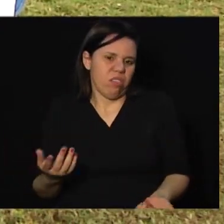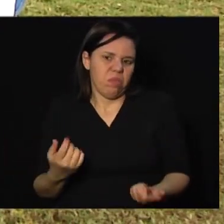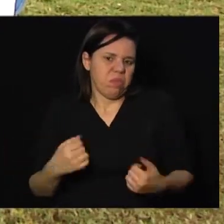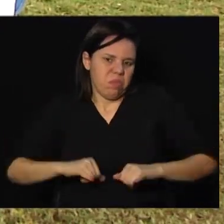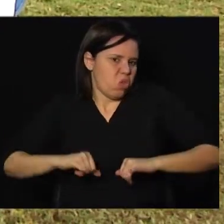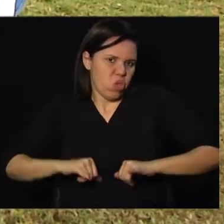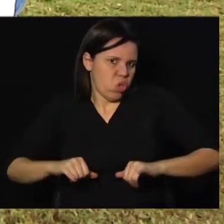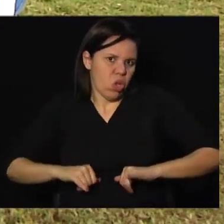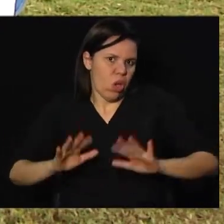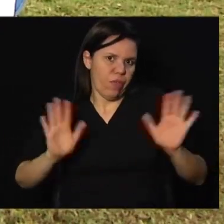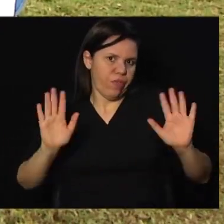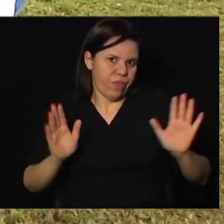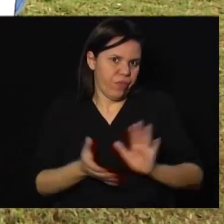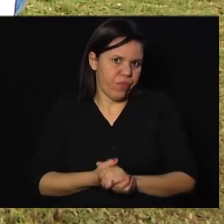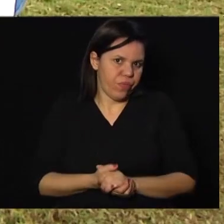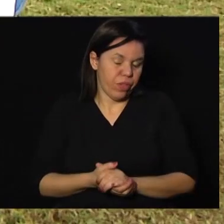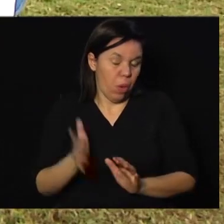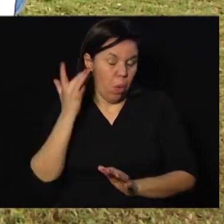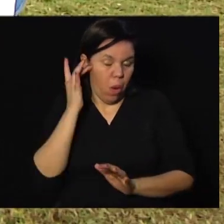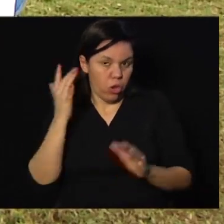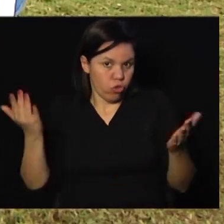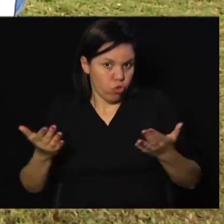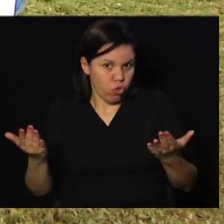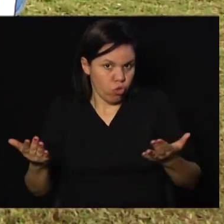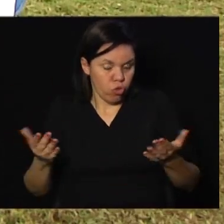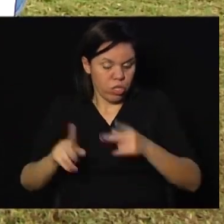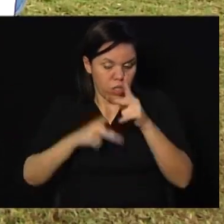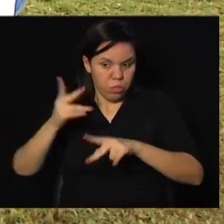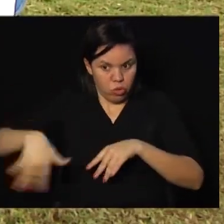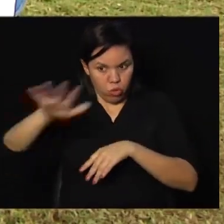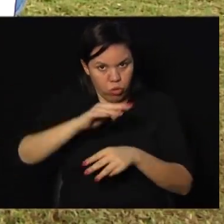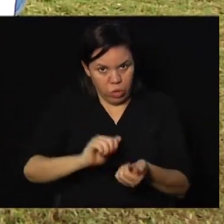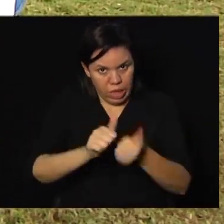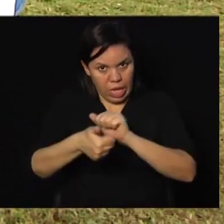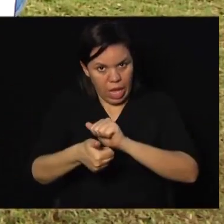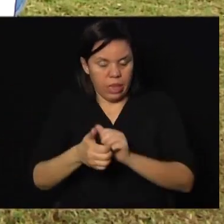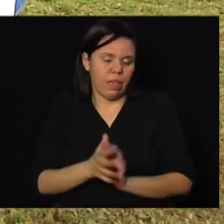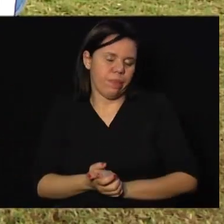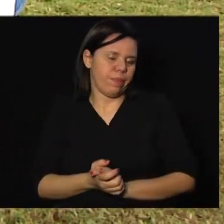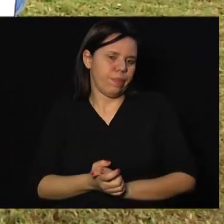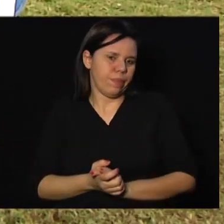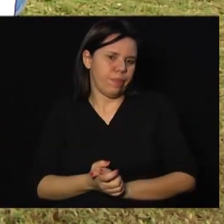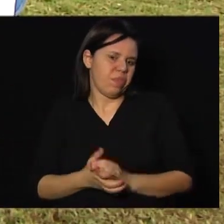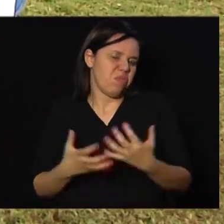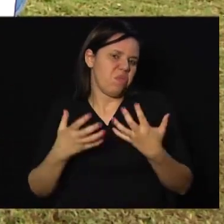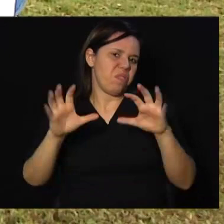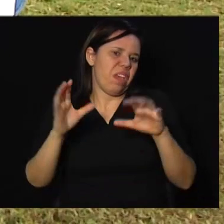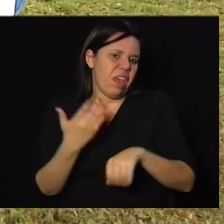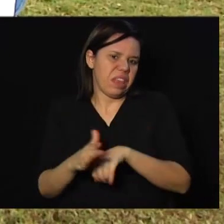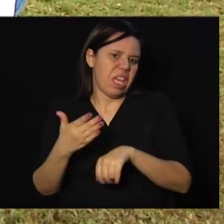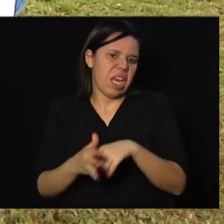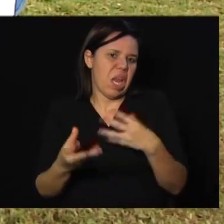treinamento, entendeu? Eu acho que hoje os jogadores assim não estão não querem treinar